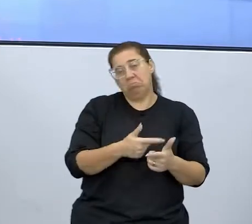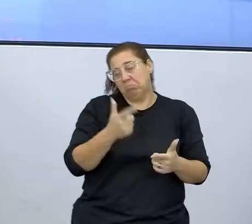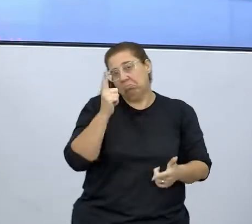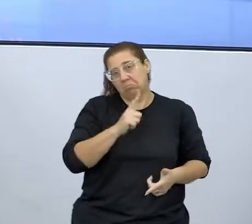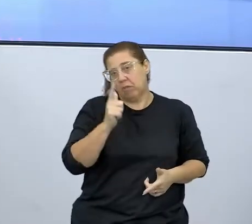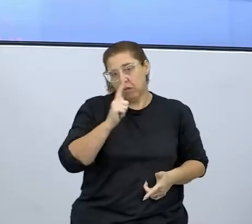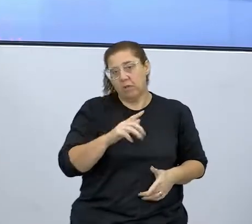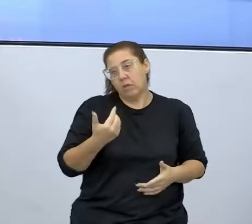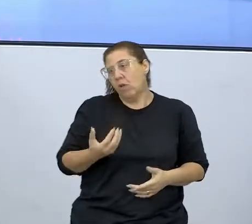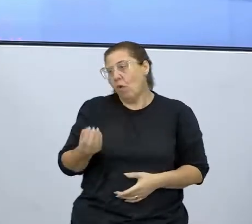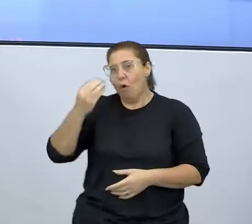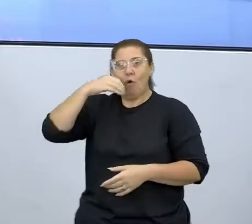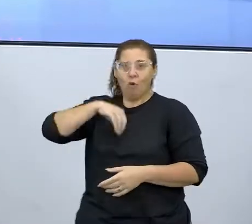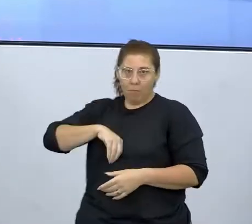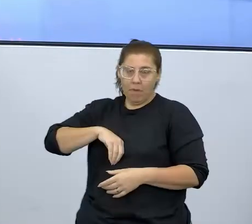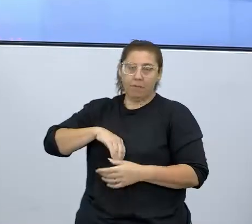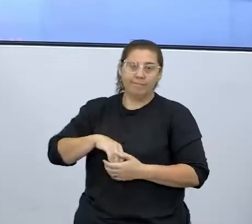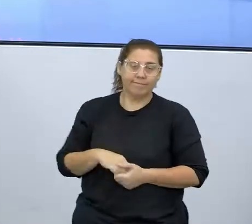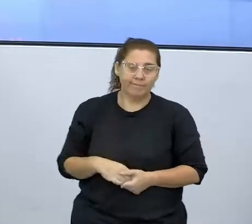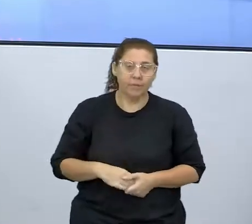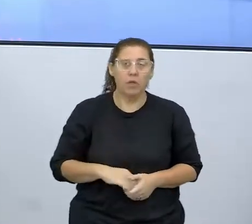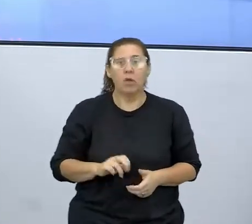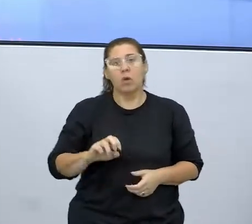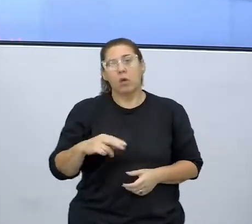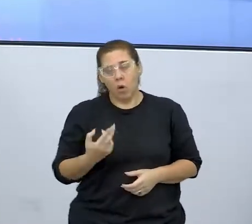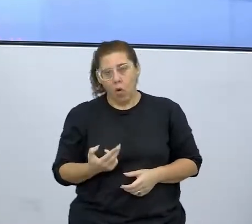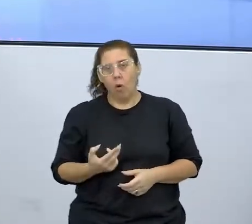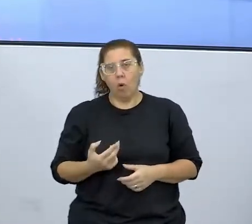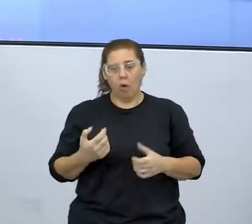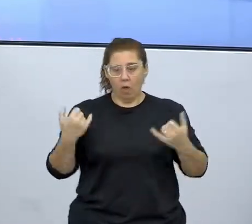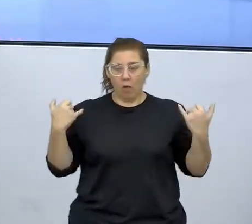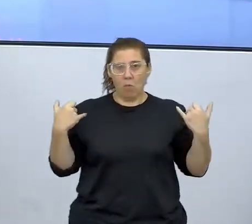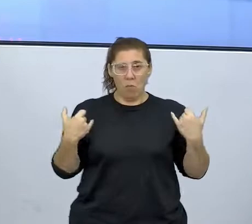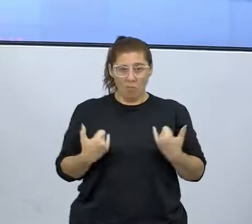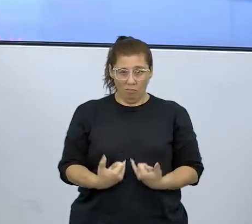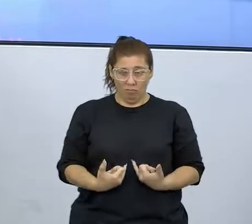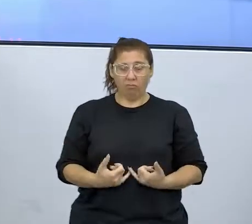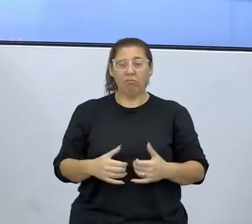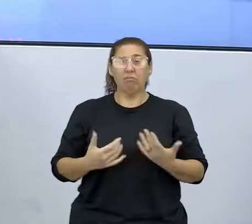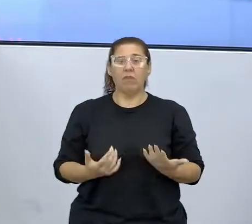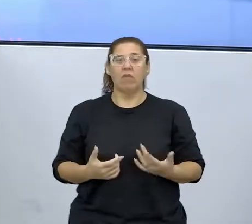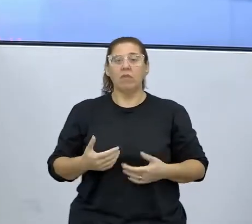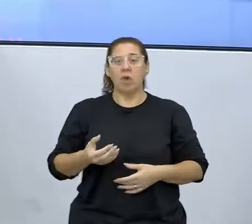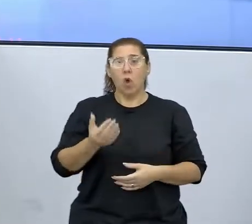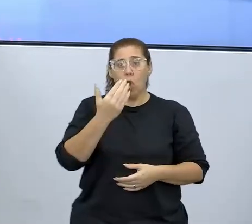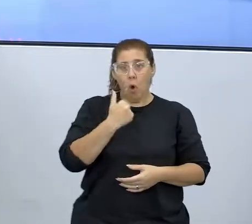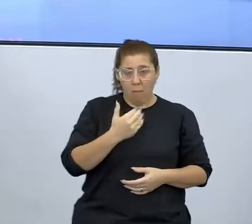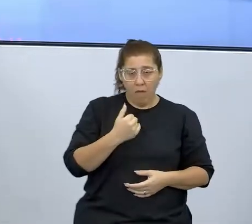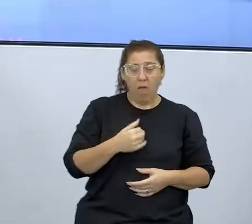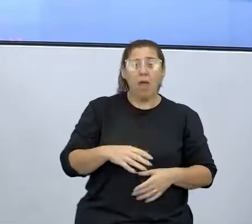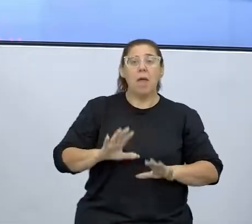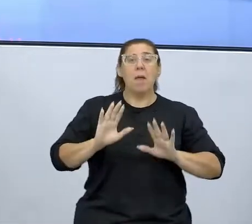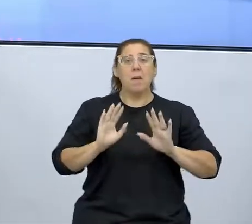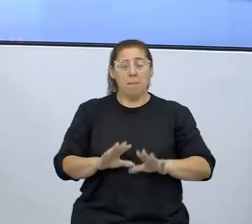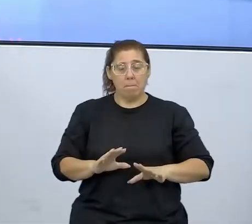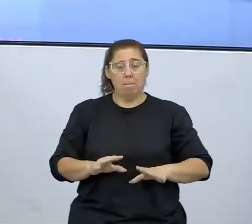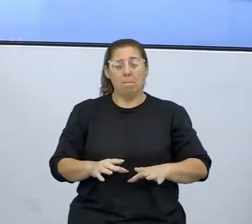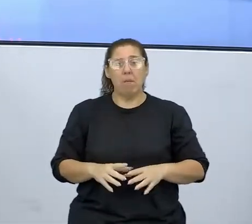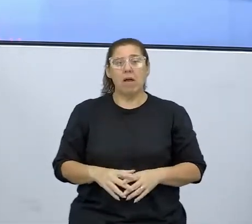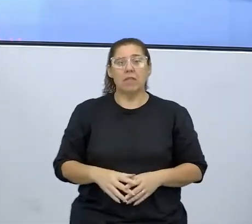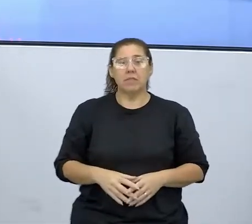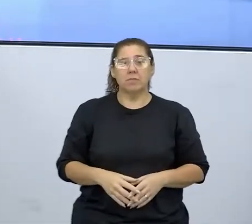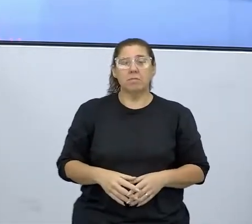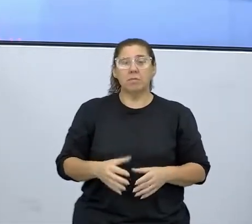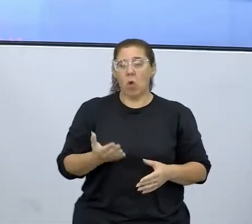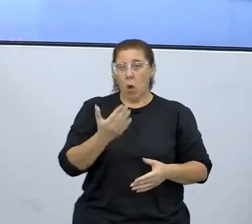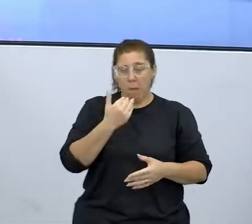escapatória seria essa questão do alimento. Ou a anorexia e a bulimia. Na anorexia, você começa a cortar os alimentos e cada vez